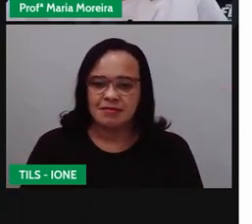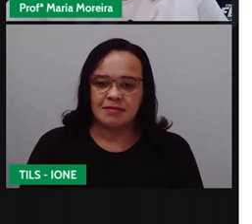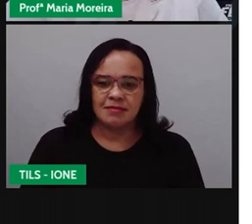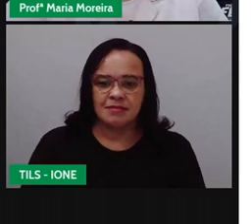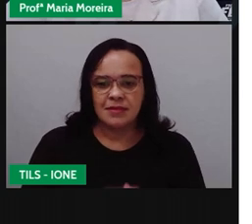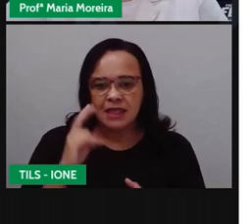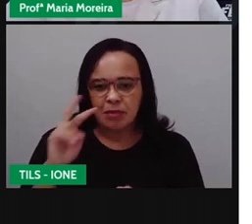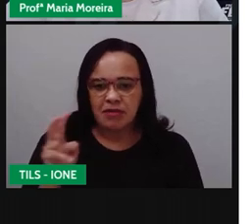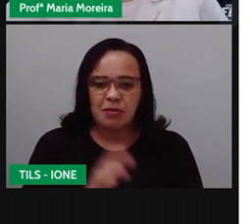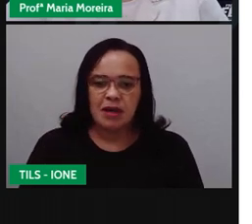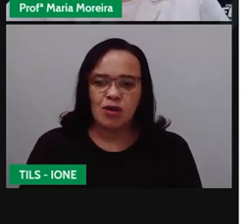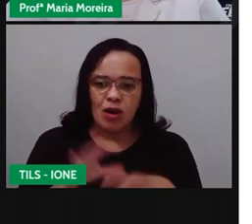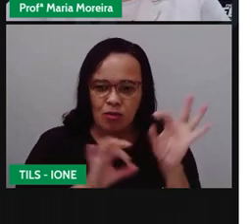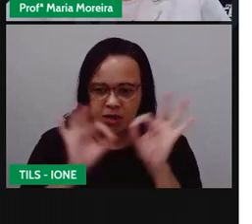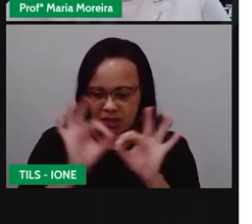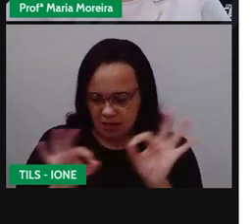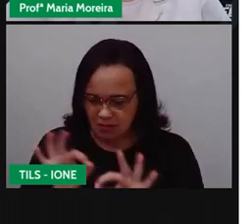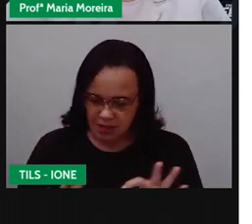isso?